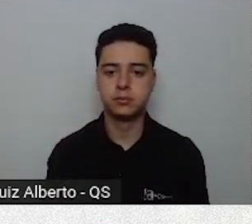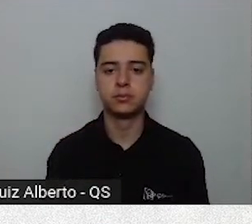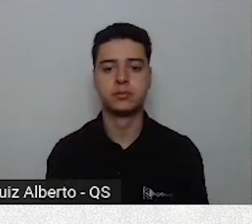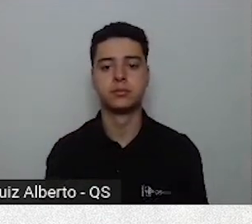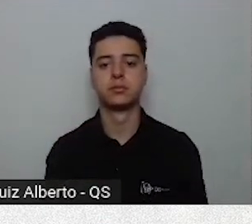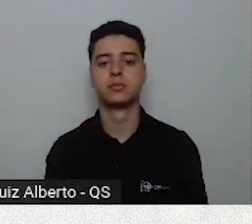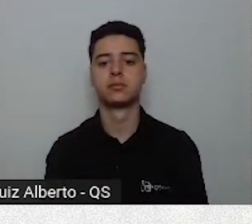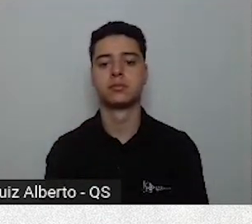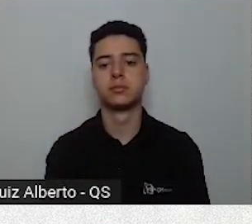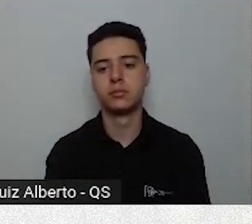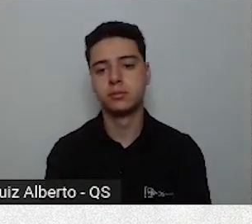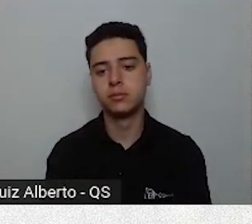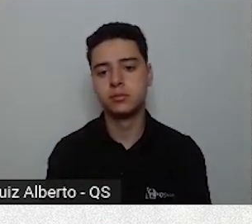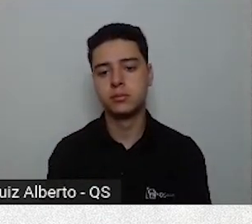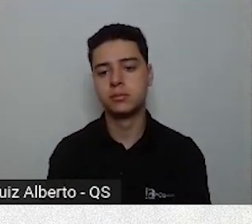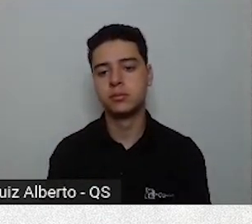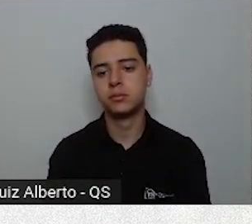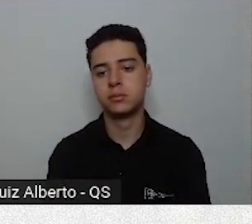Vou